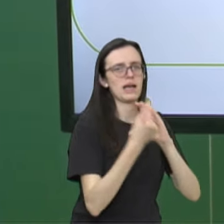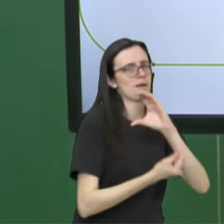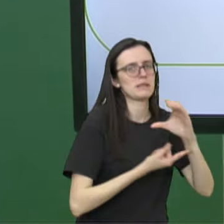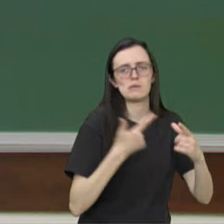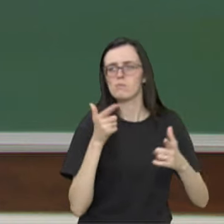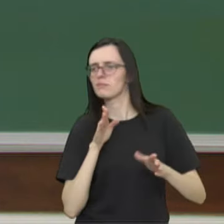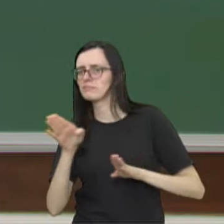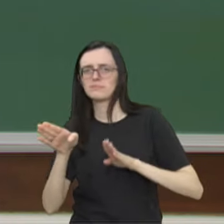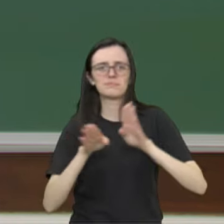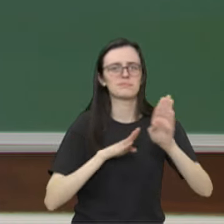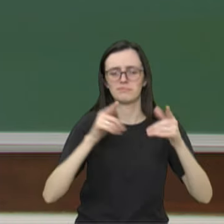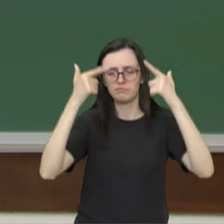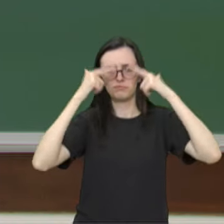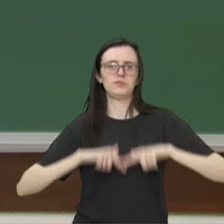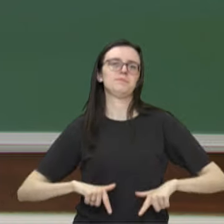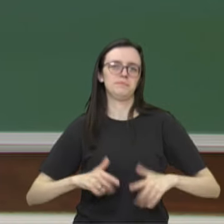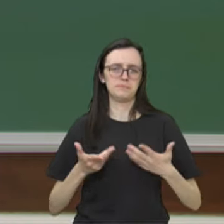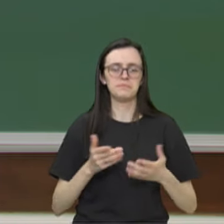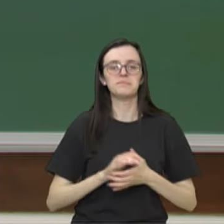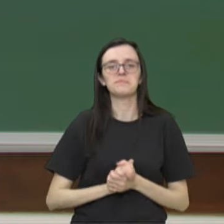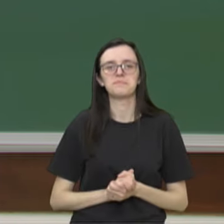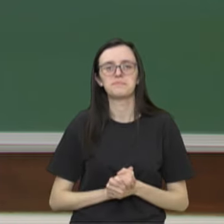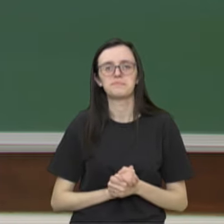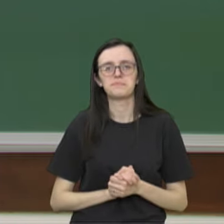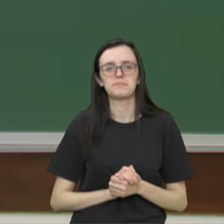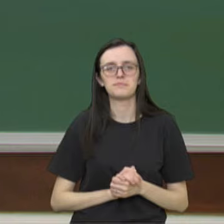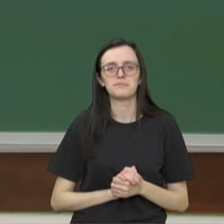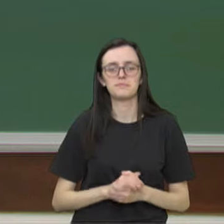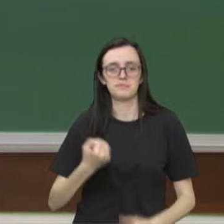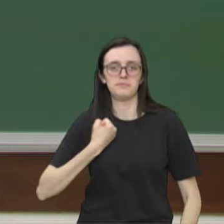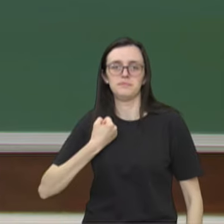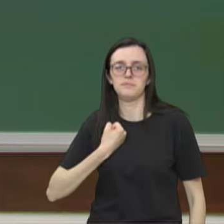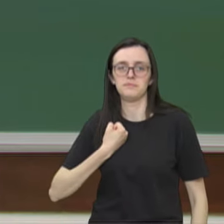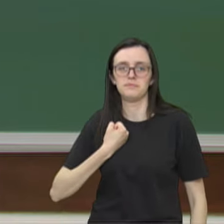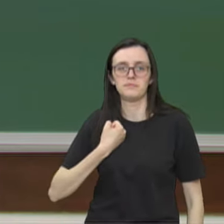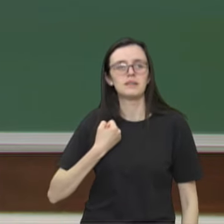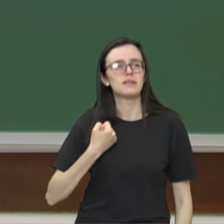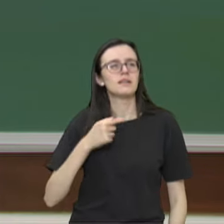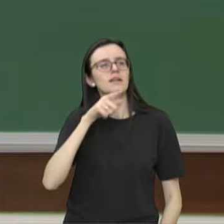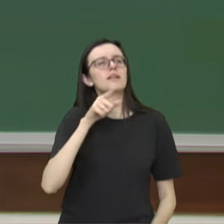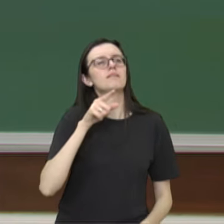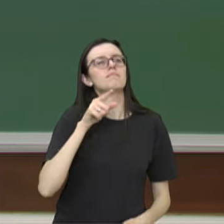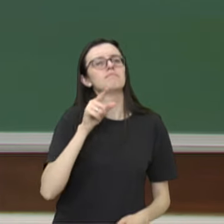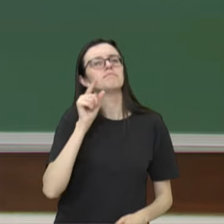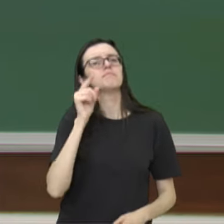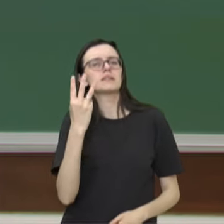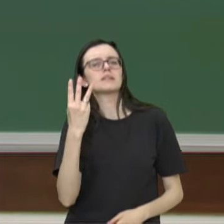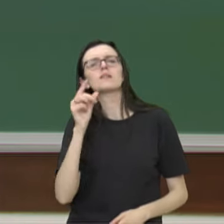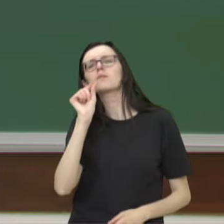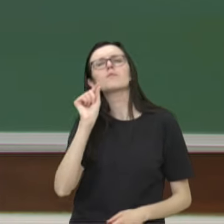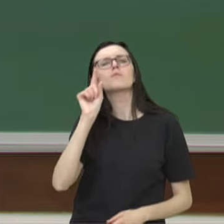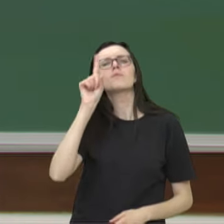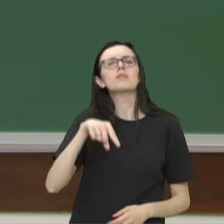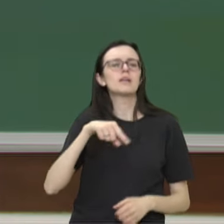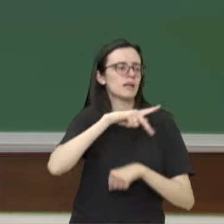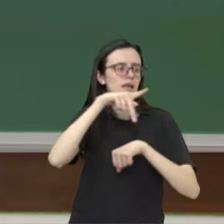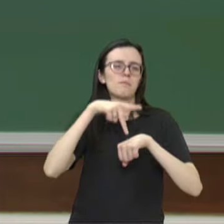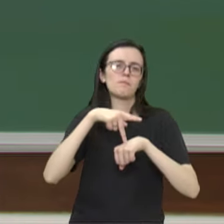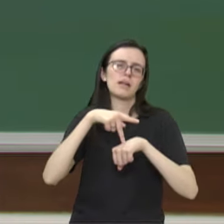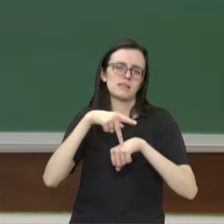não ao mundo capitalista, tá ok? Terceiro mundo, o que são os países desenvolvidos? Cite exemplos.